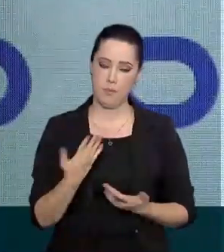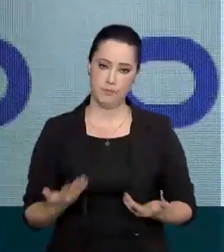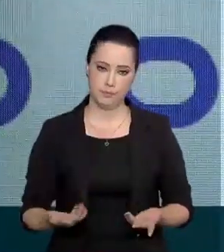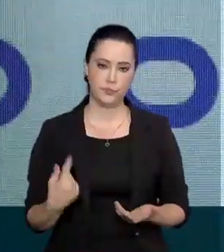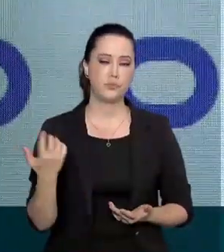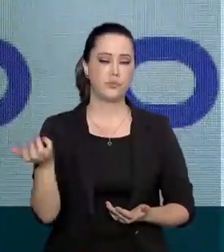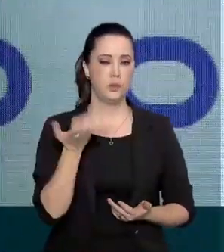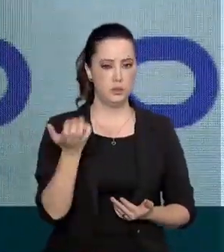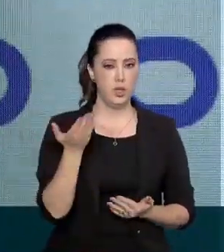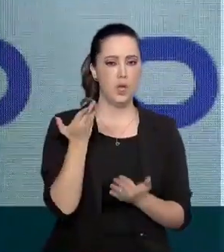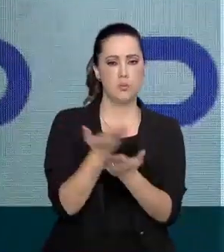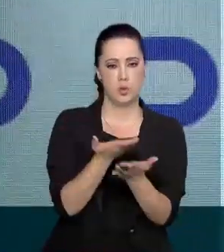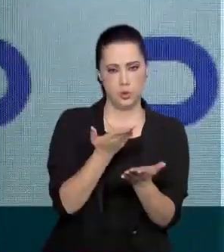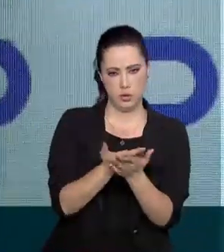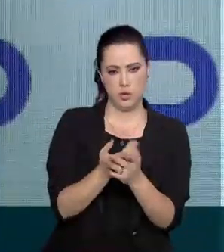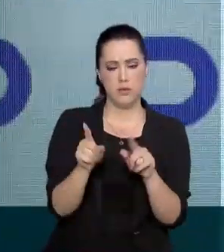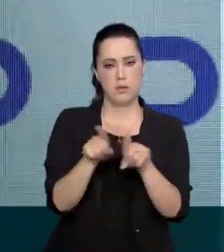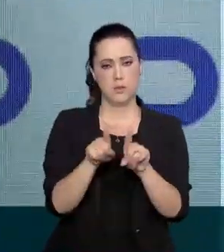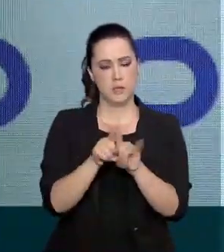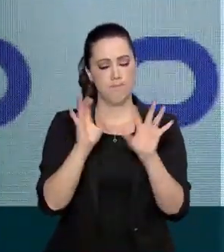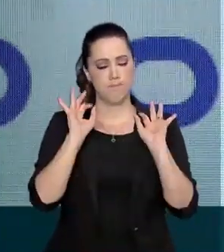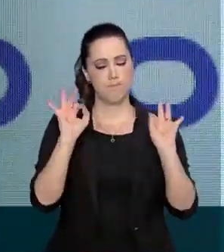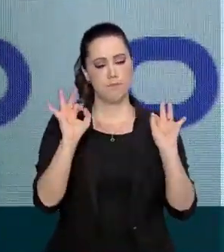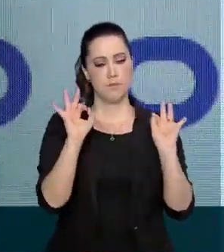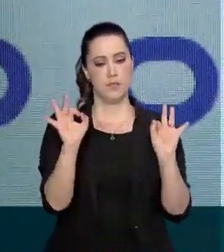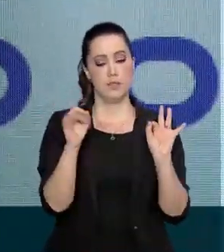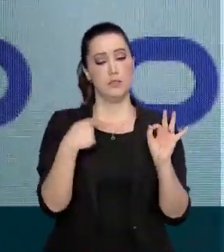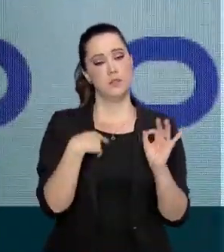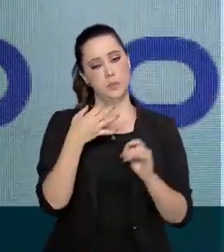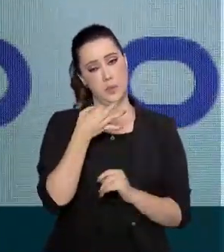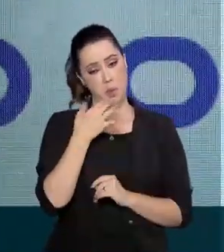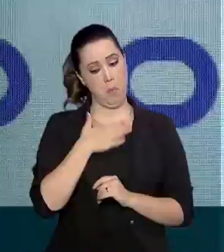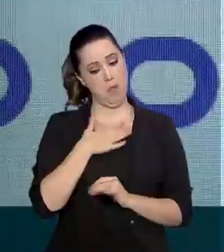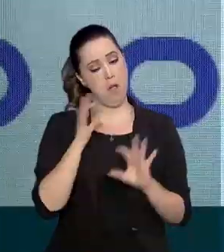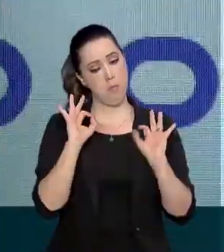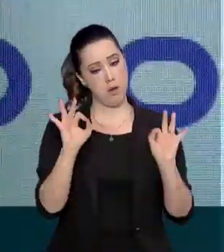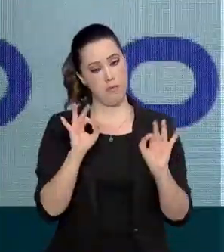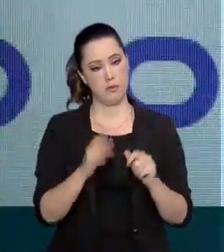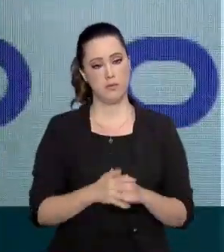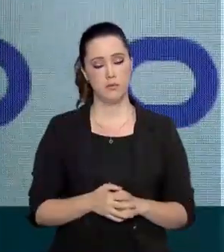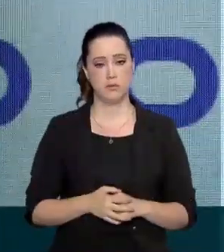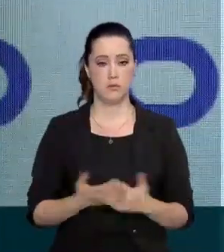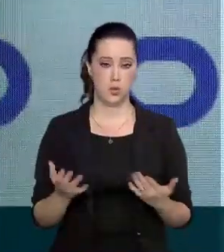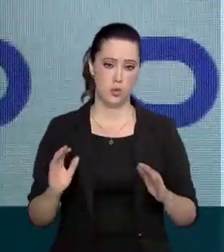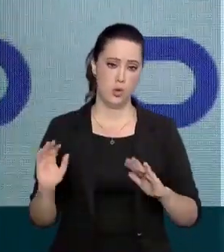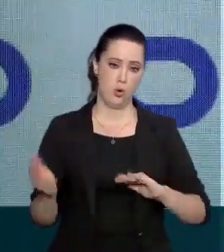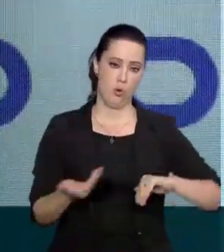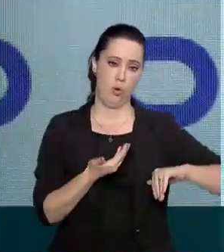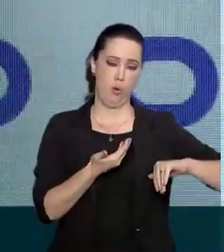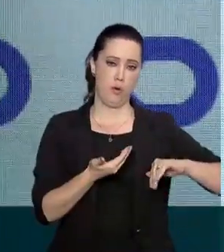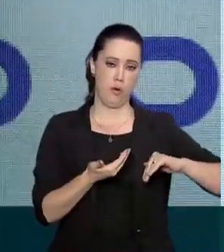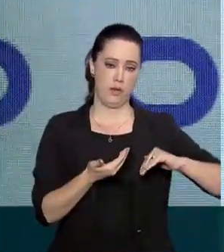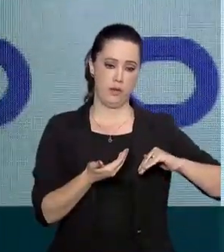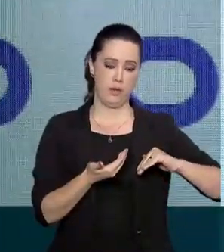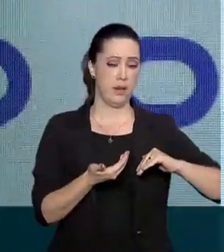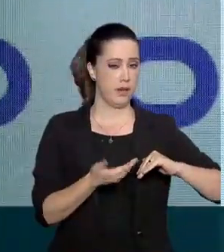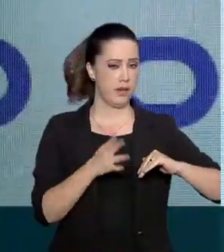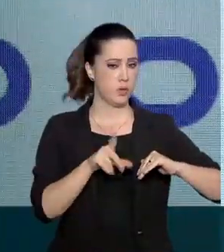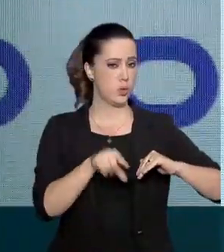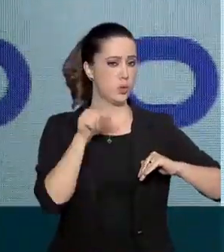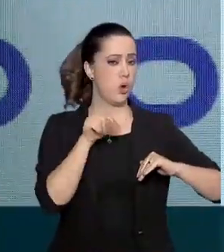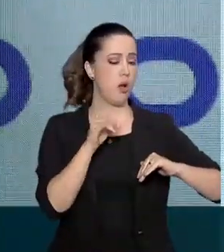Pretendo, estamos estudando uma coisa que eu acho que é maravilhosa, eu acho que é, né? O Congresso que vai decidir,